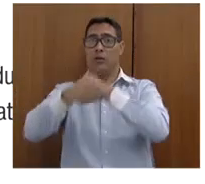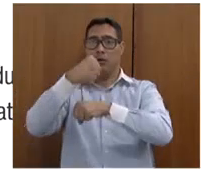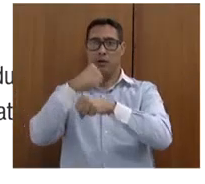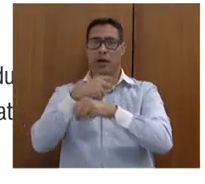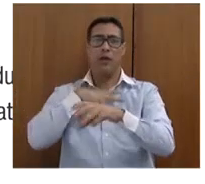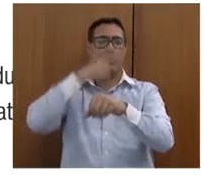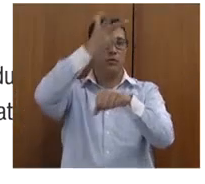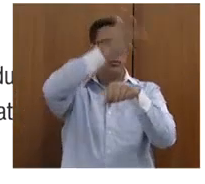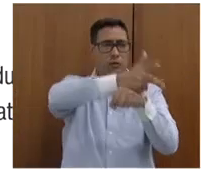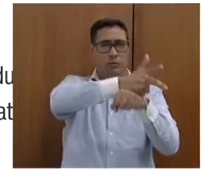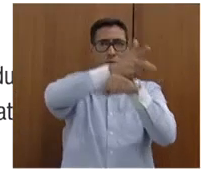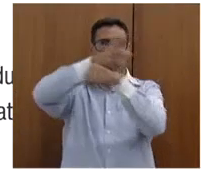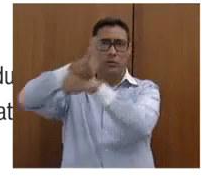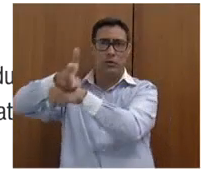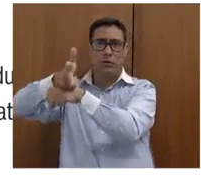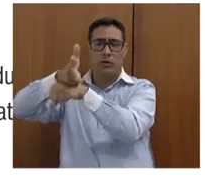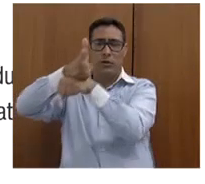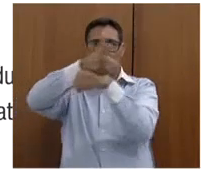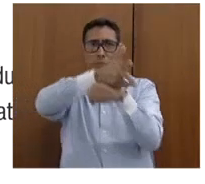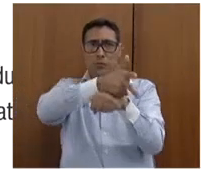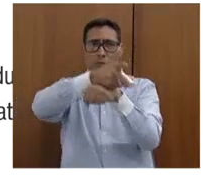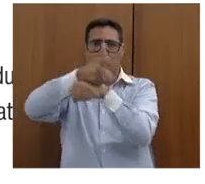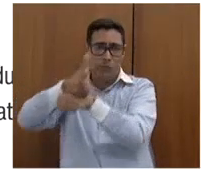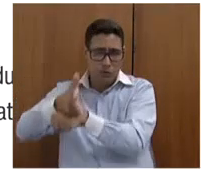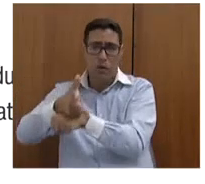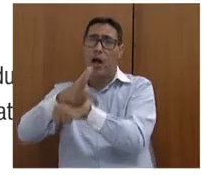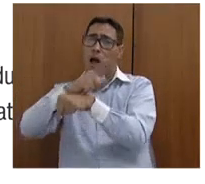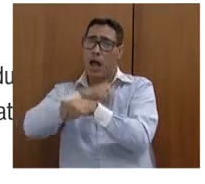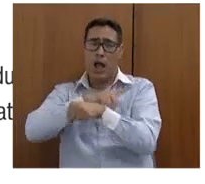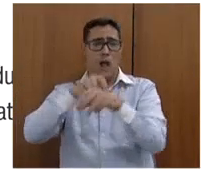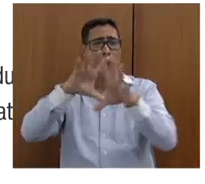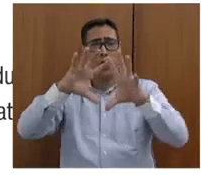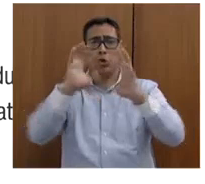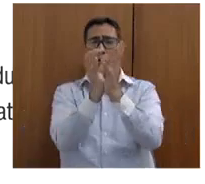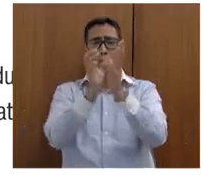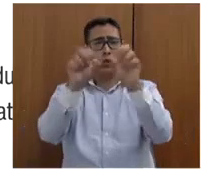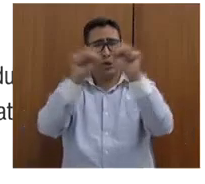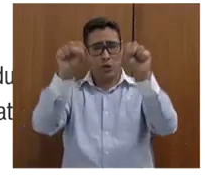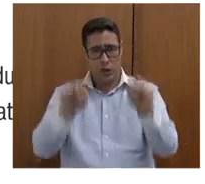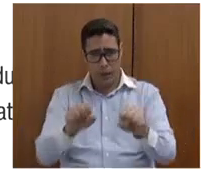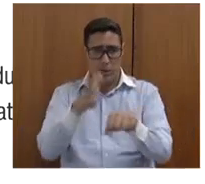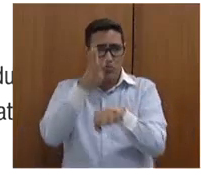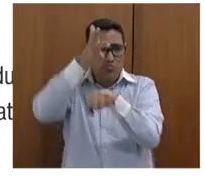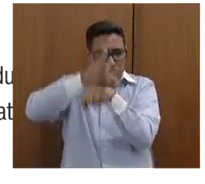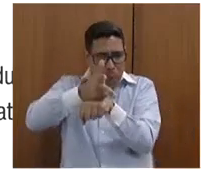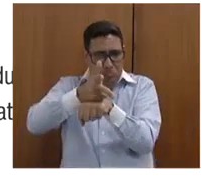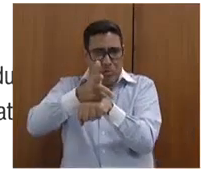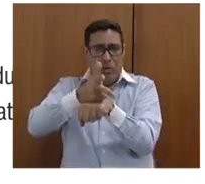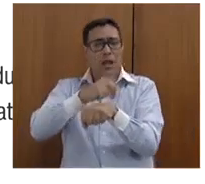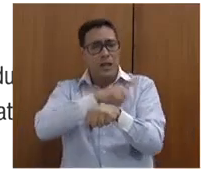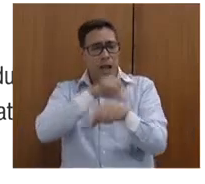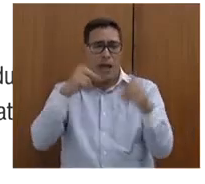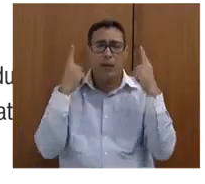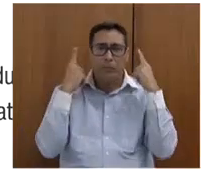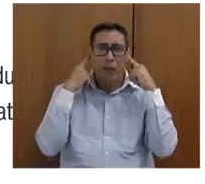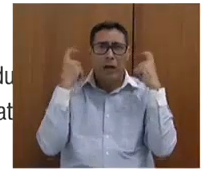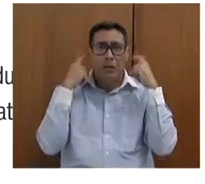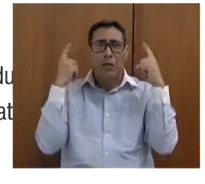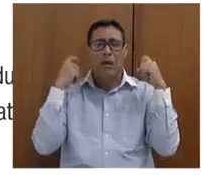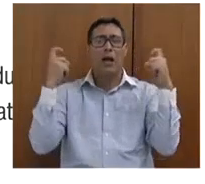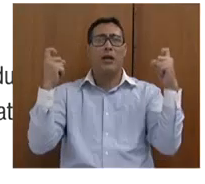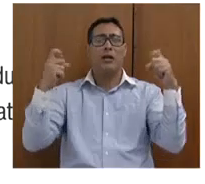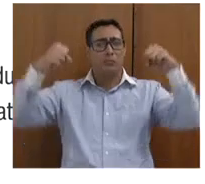e monitoramento nas escolas e não são só câmeras são sistemas de monitoramento que essas possui alarme